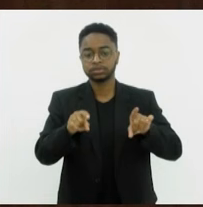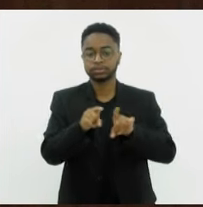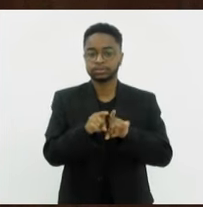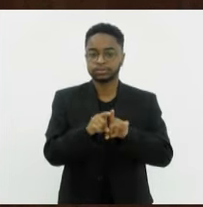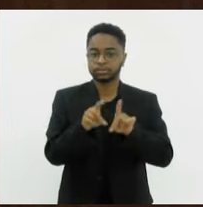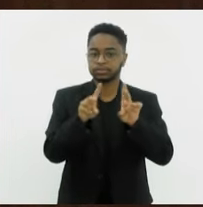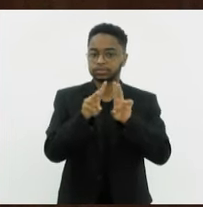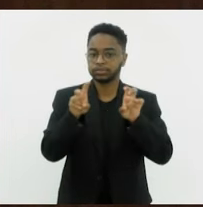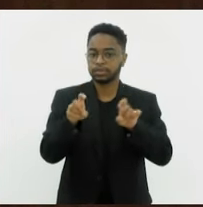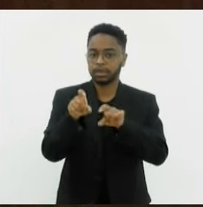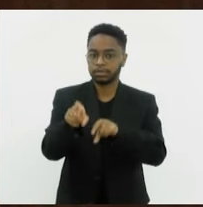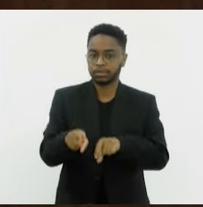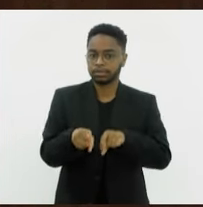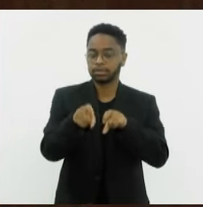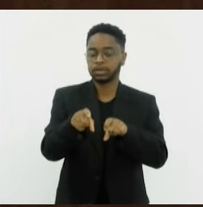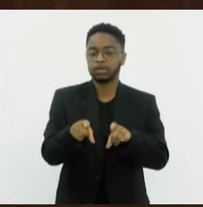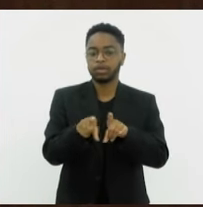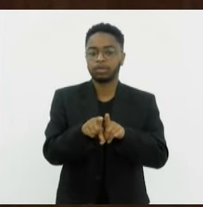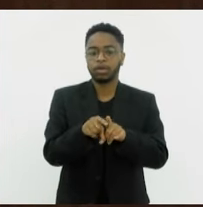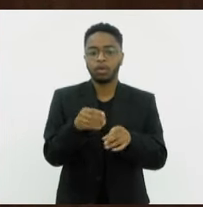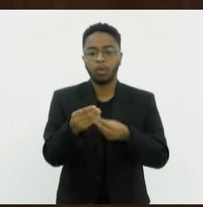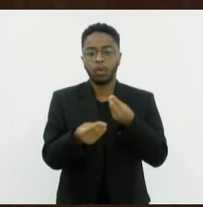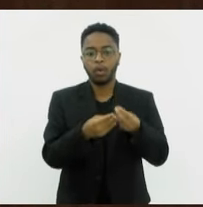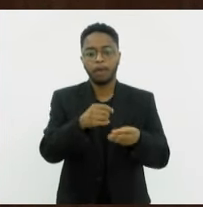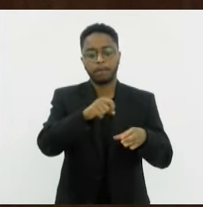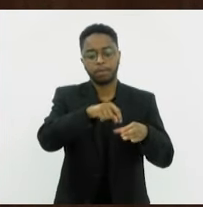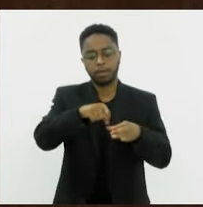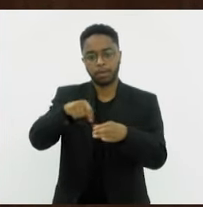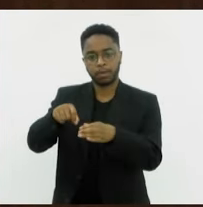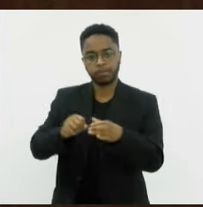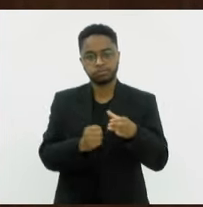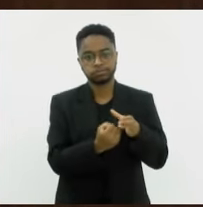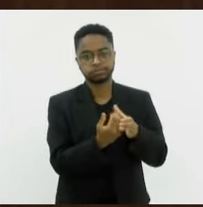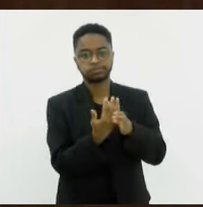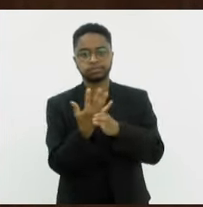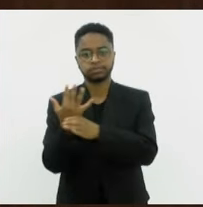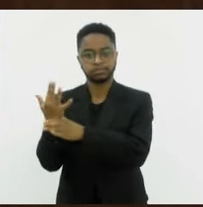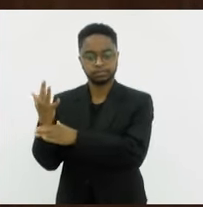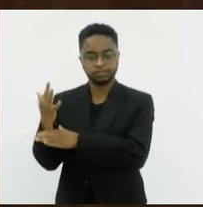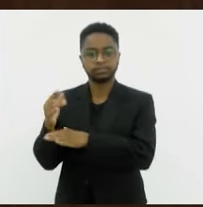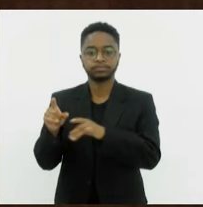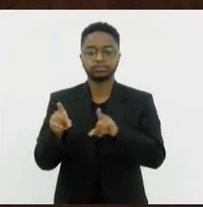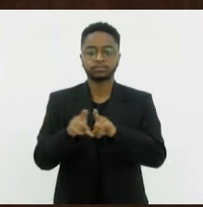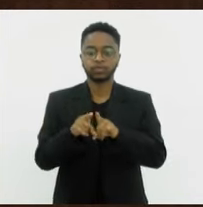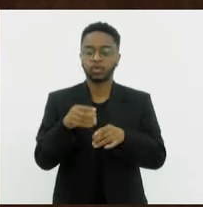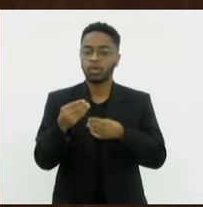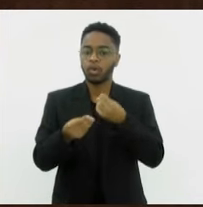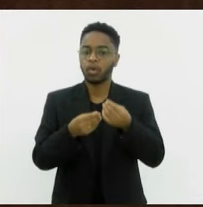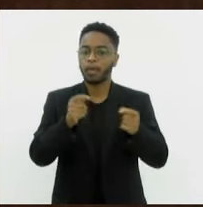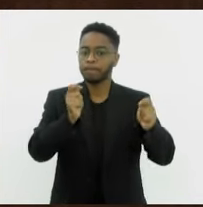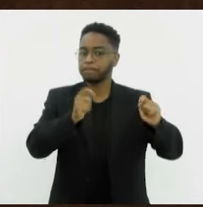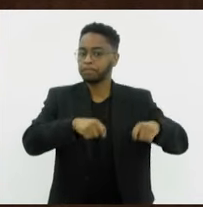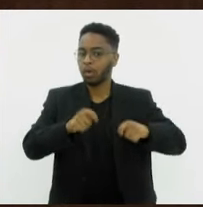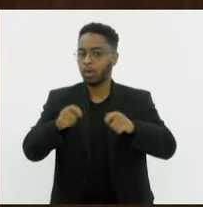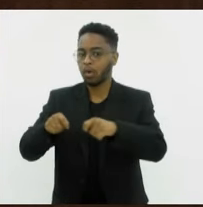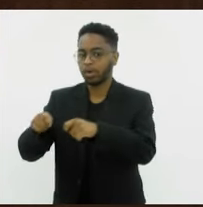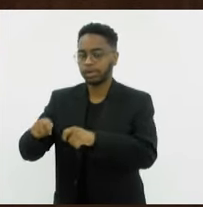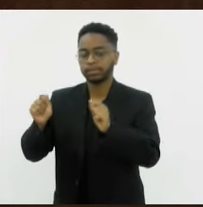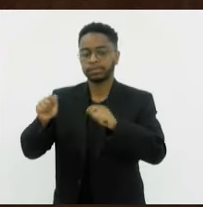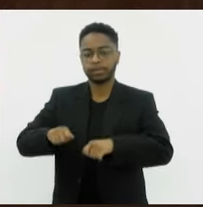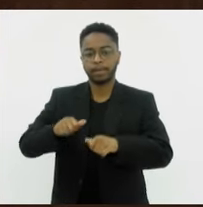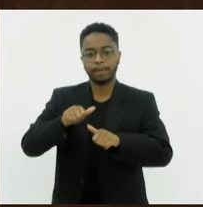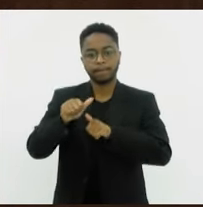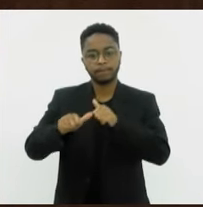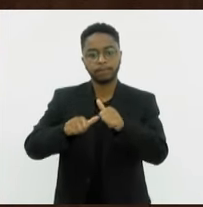questão agrária, sobre as formas de produção, sobre as possibilidades que nós temos de